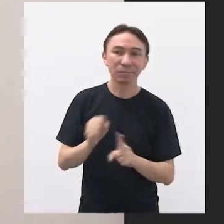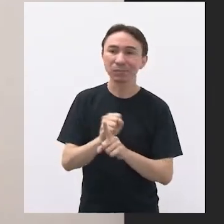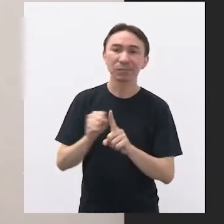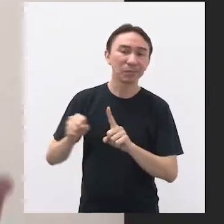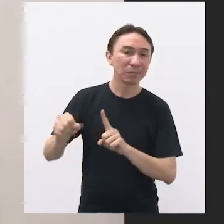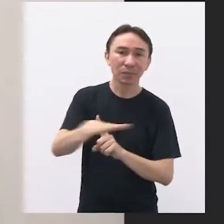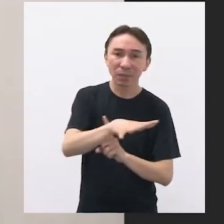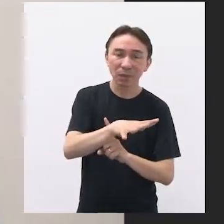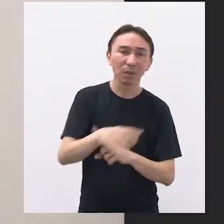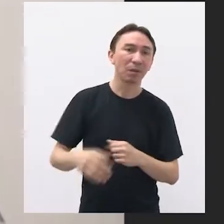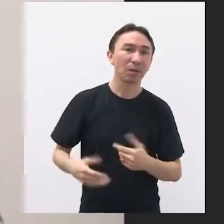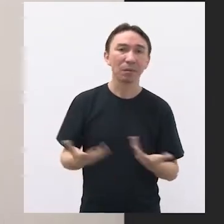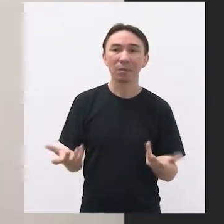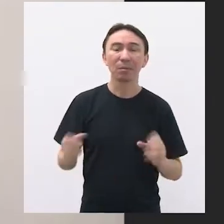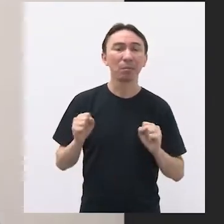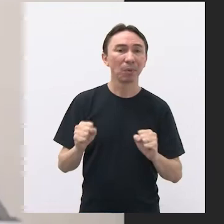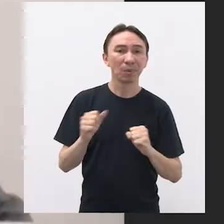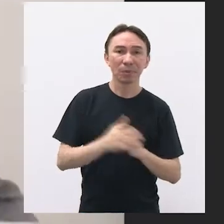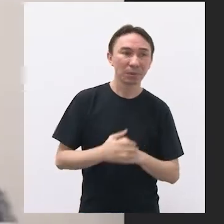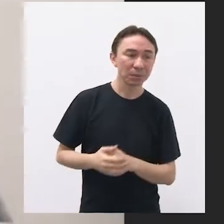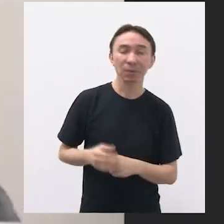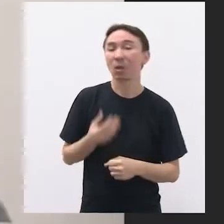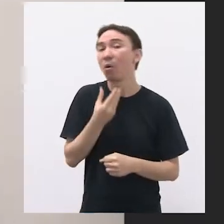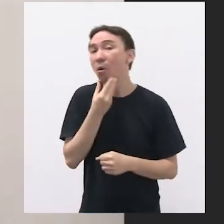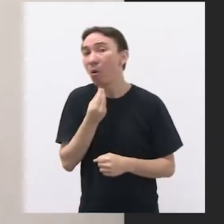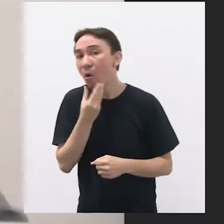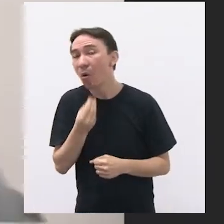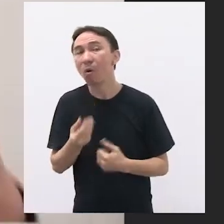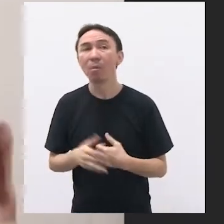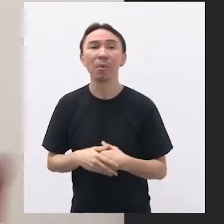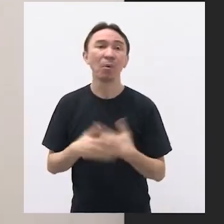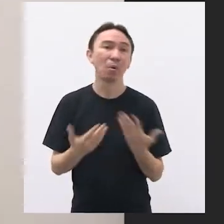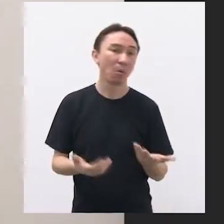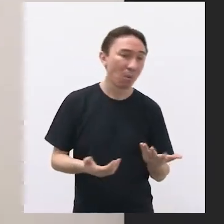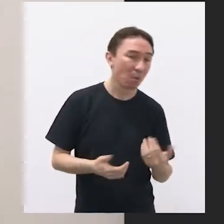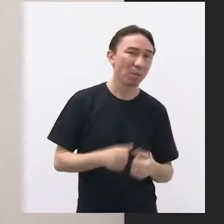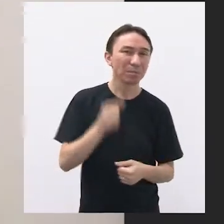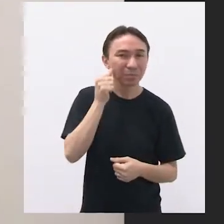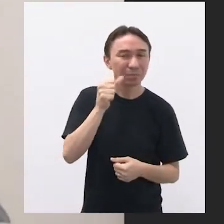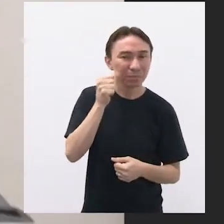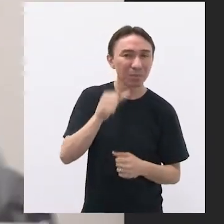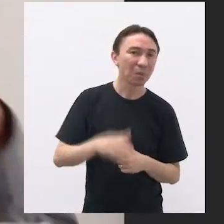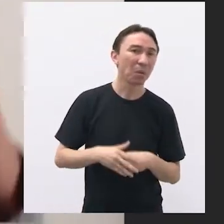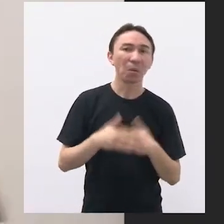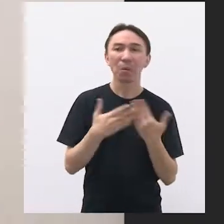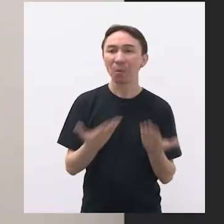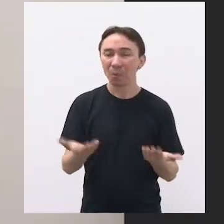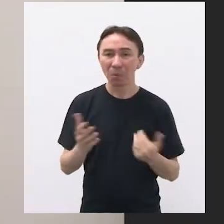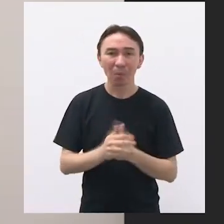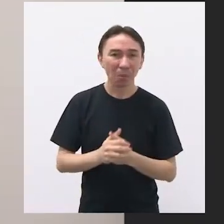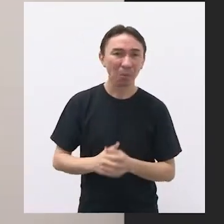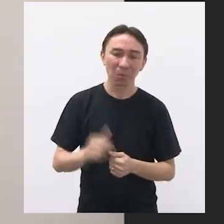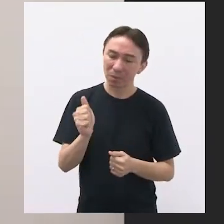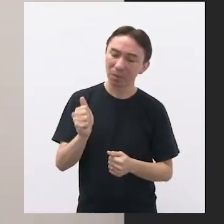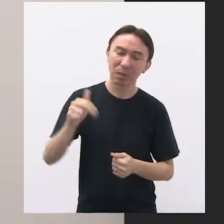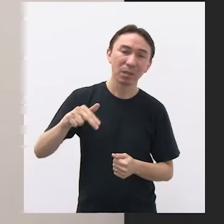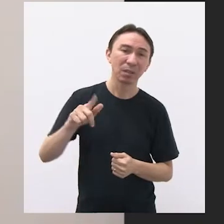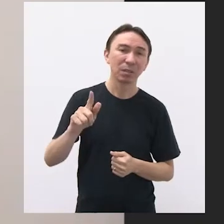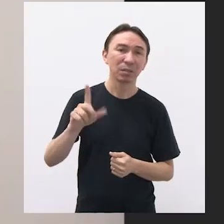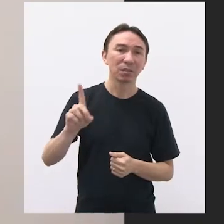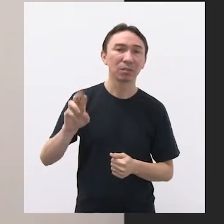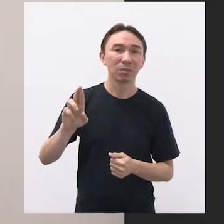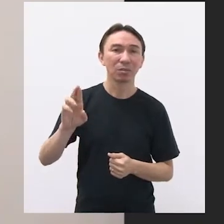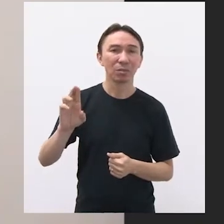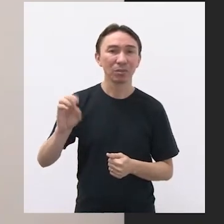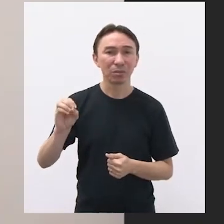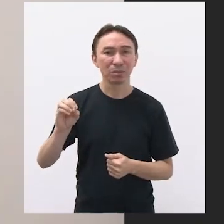pelo masculino, pelo feminino, ou de maneira andrógena, né? Ou seja, não é possível se identificar. Por que eu estou